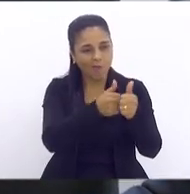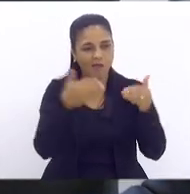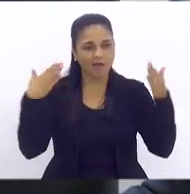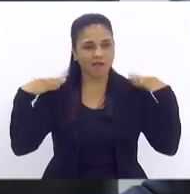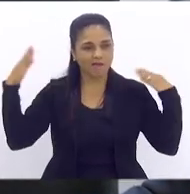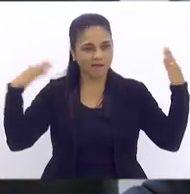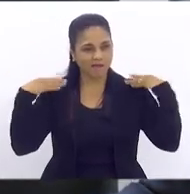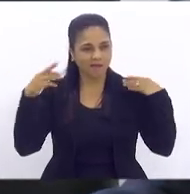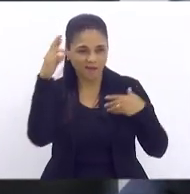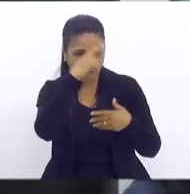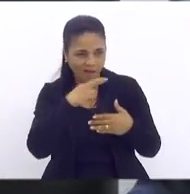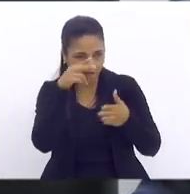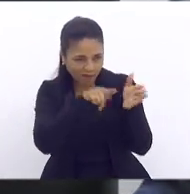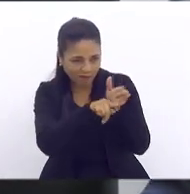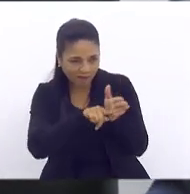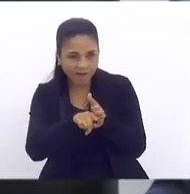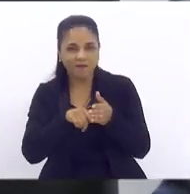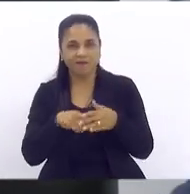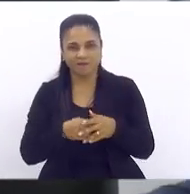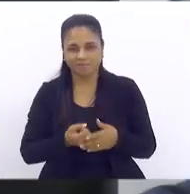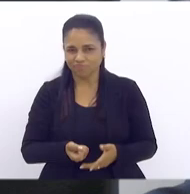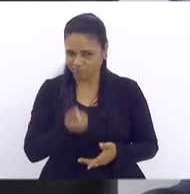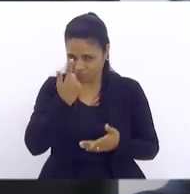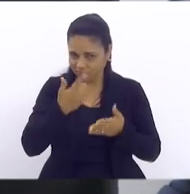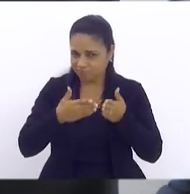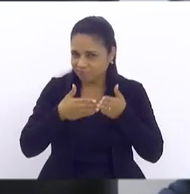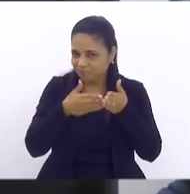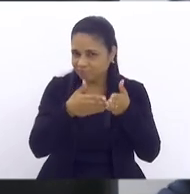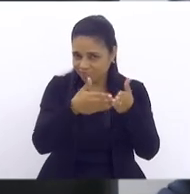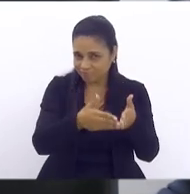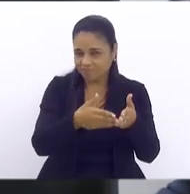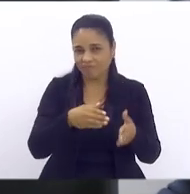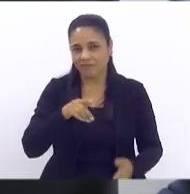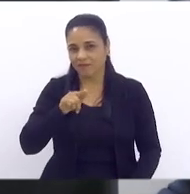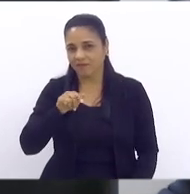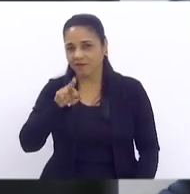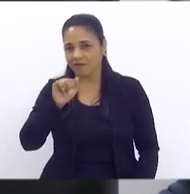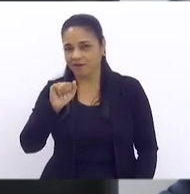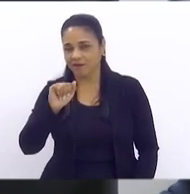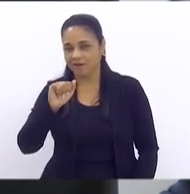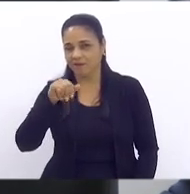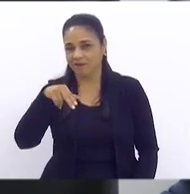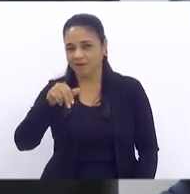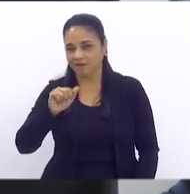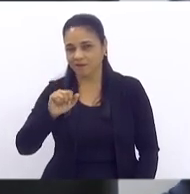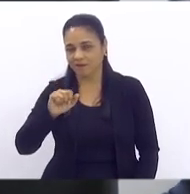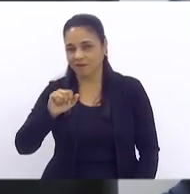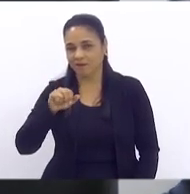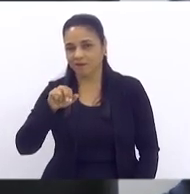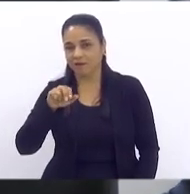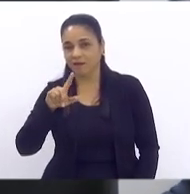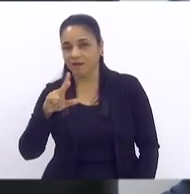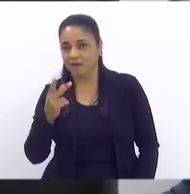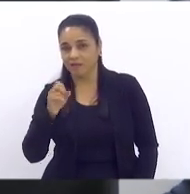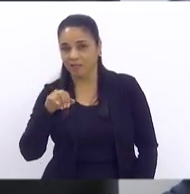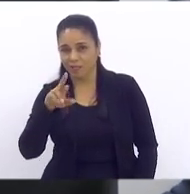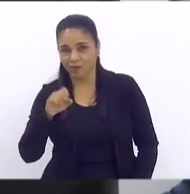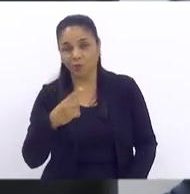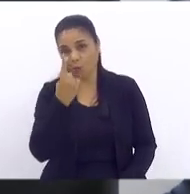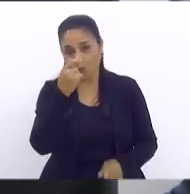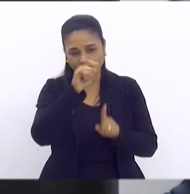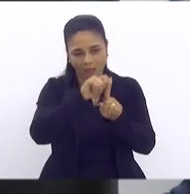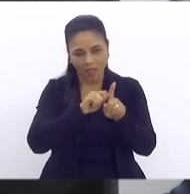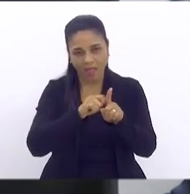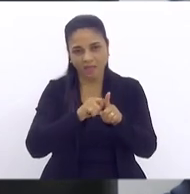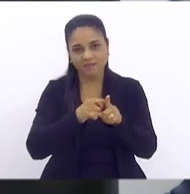vistoria nesse navio granileiro, para ver de perto a realidade. Porque o navio que vai para Singapura, vai passar um mês de viagem, ele estava tomado